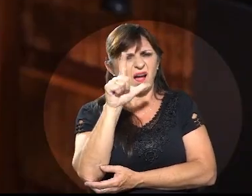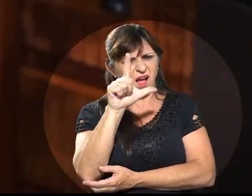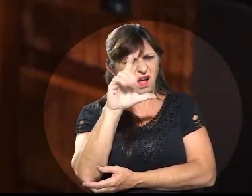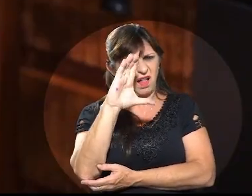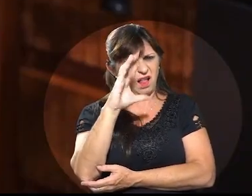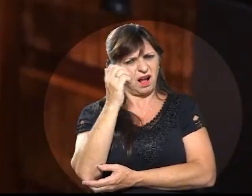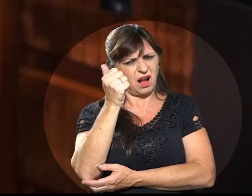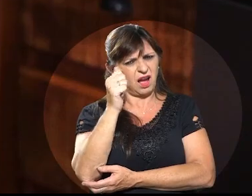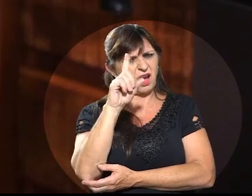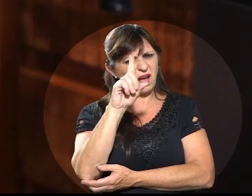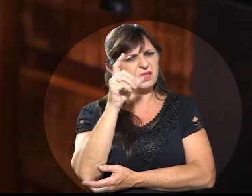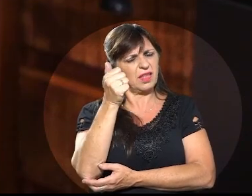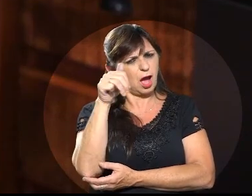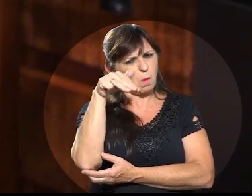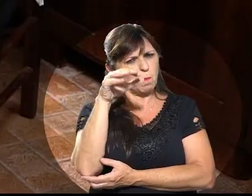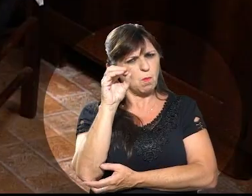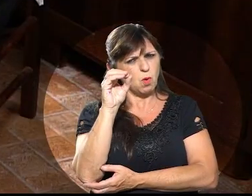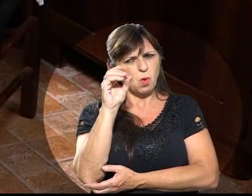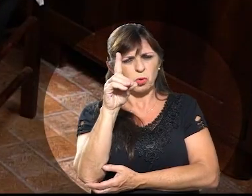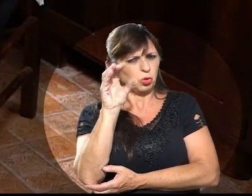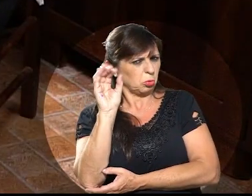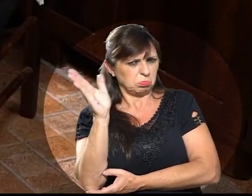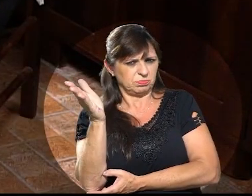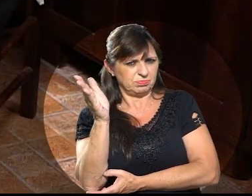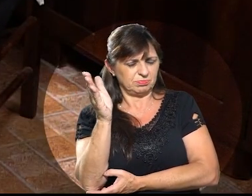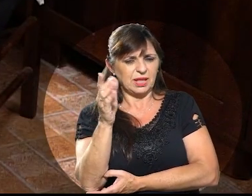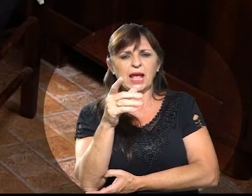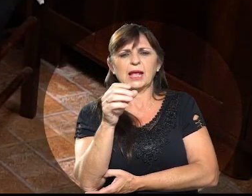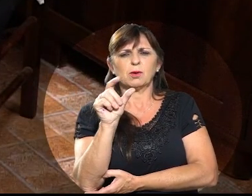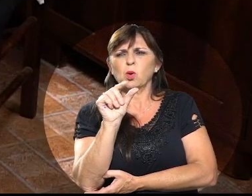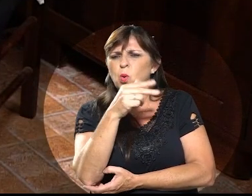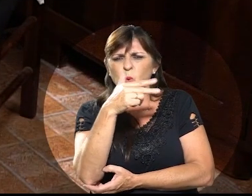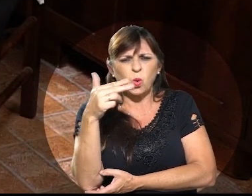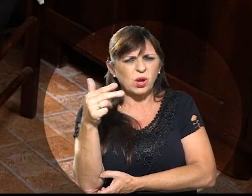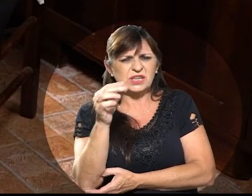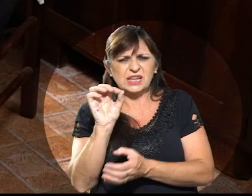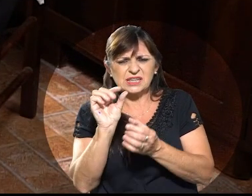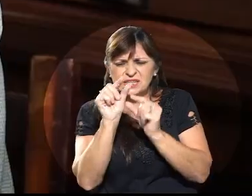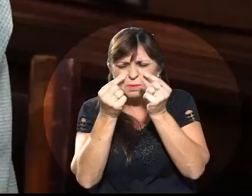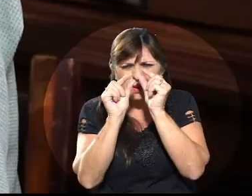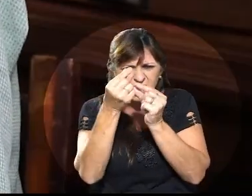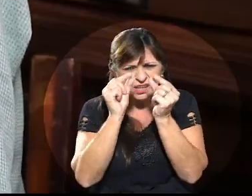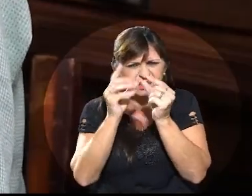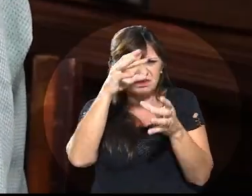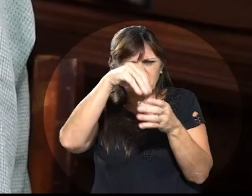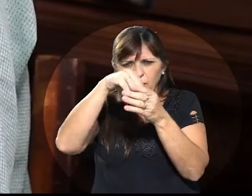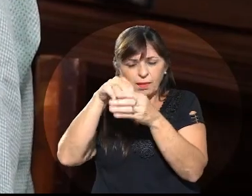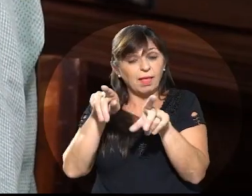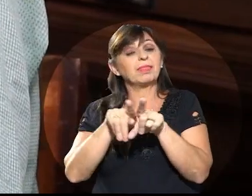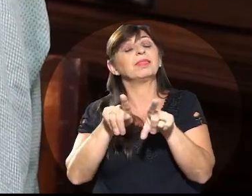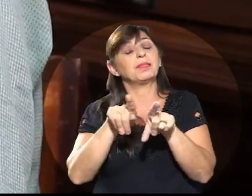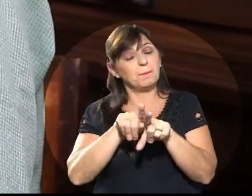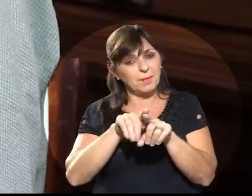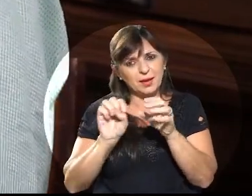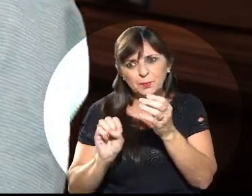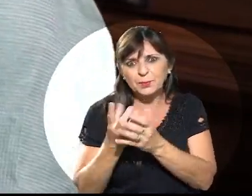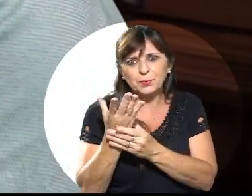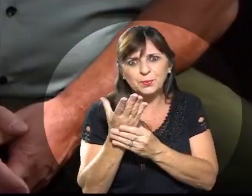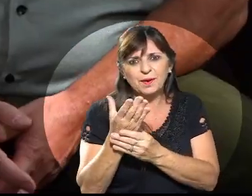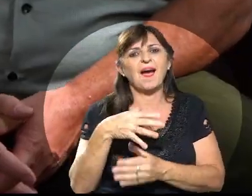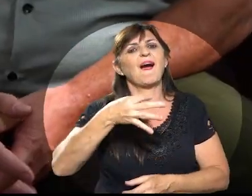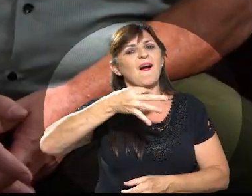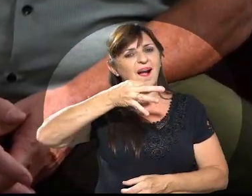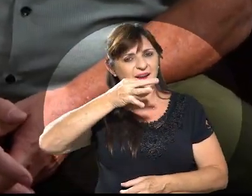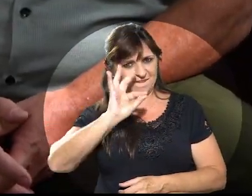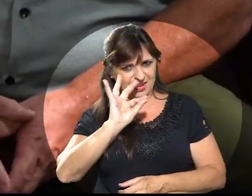Grãos e sementes, exatamente. Bastante isso. E nós tivemos a herança também do café, né? Afinal de contas, também temos café uma participação, árabe, café